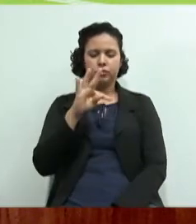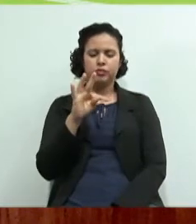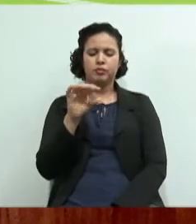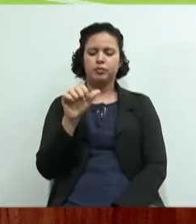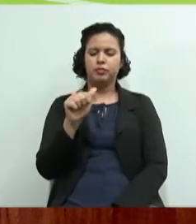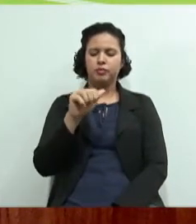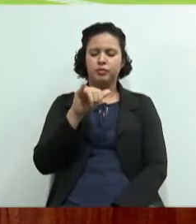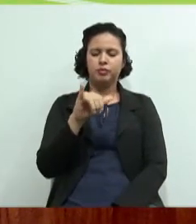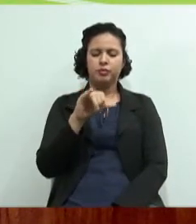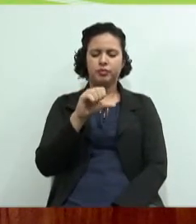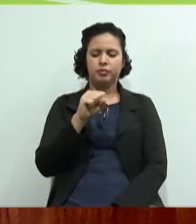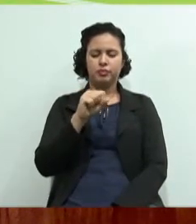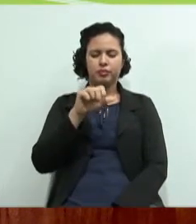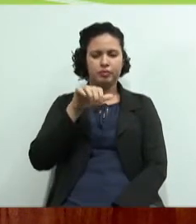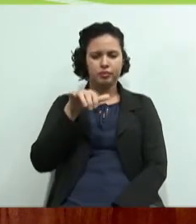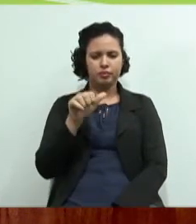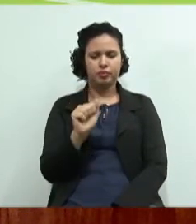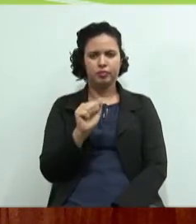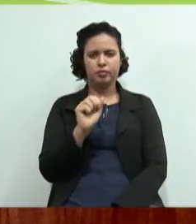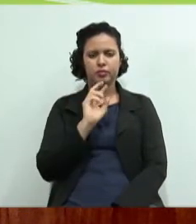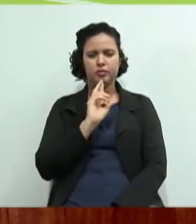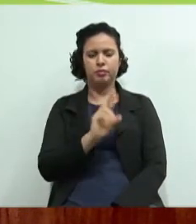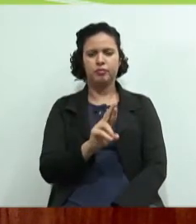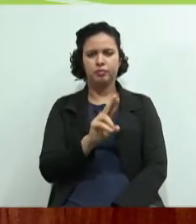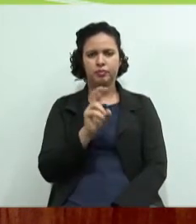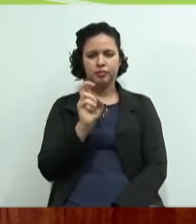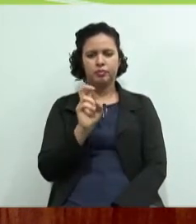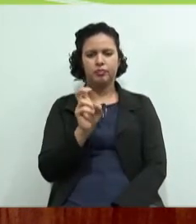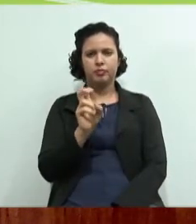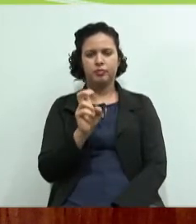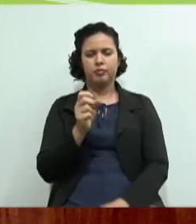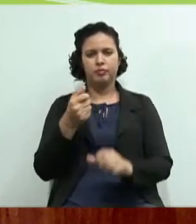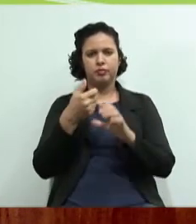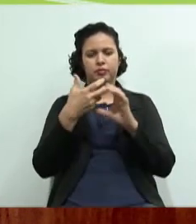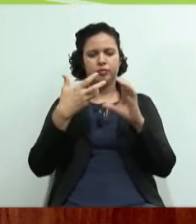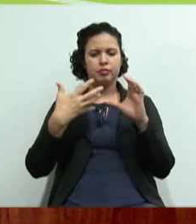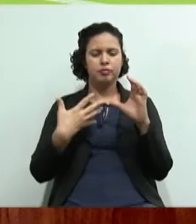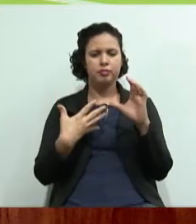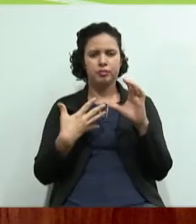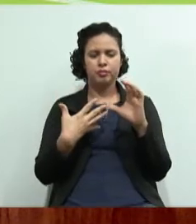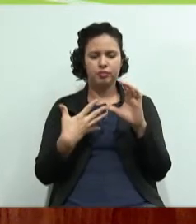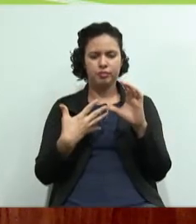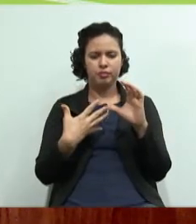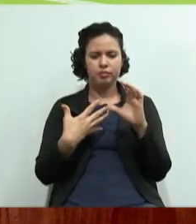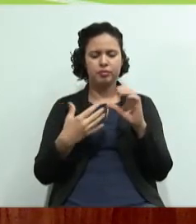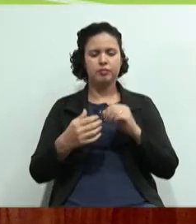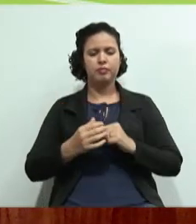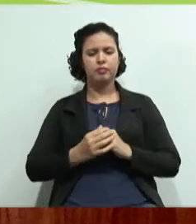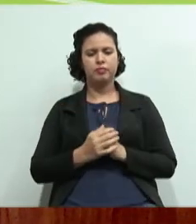também. A resposta 5, caracteriza-se